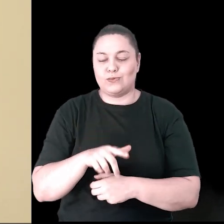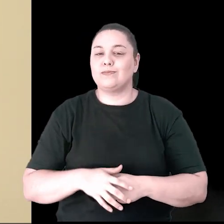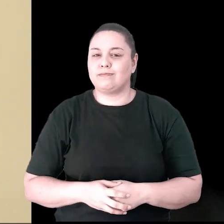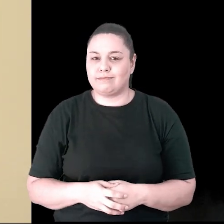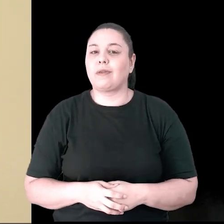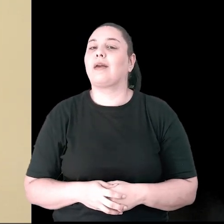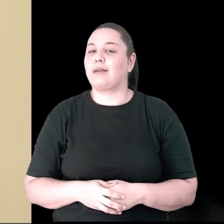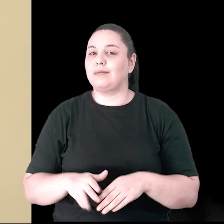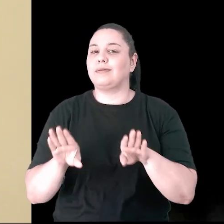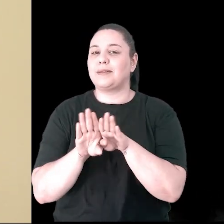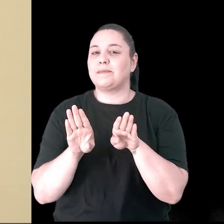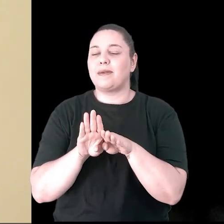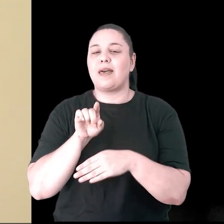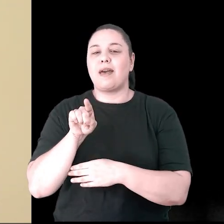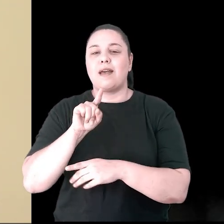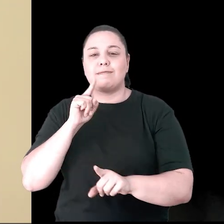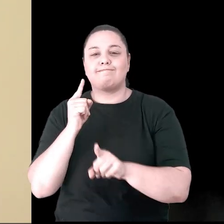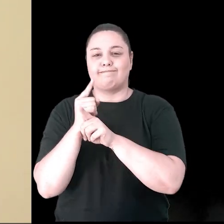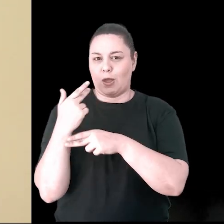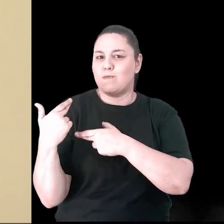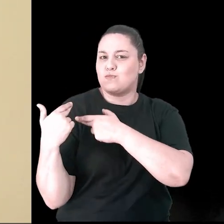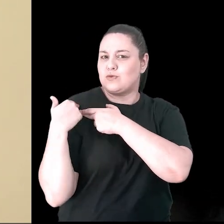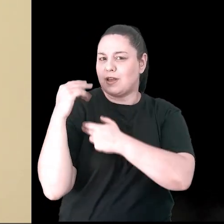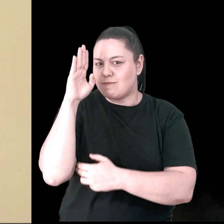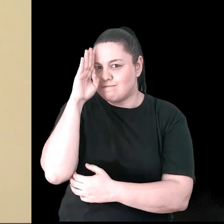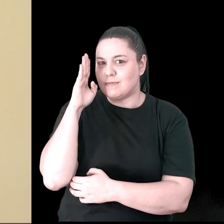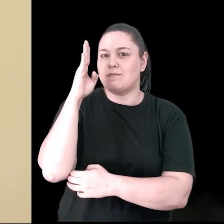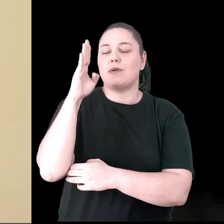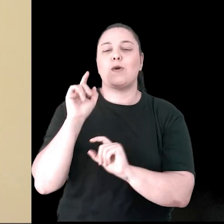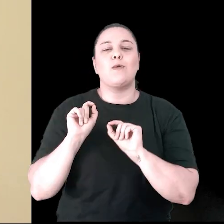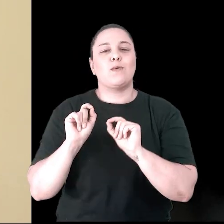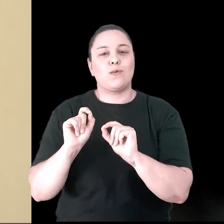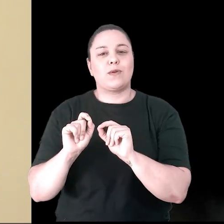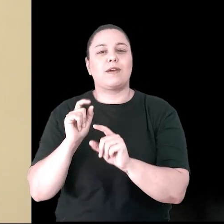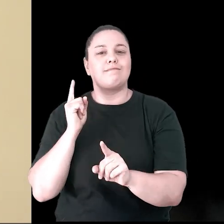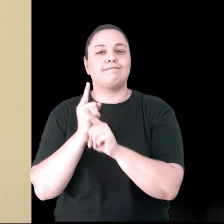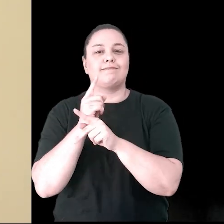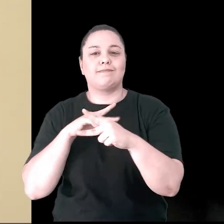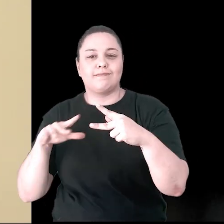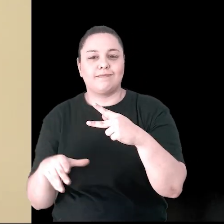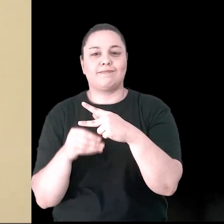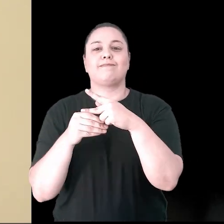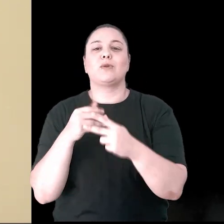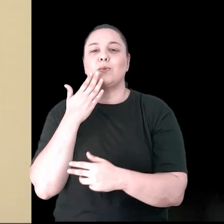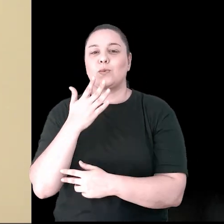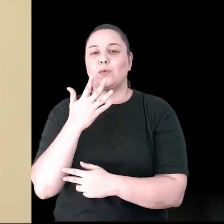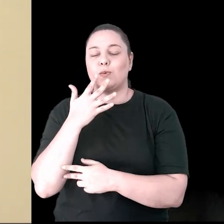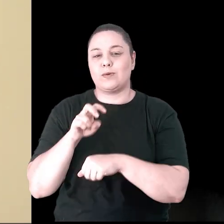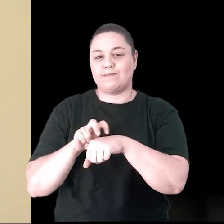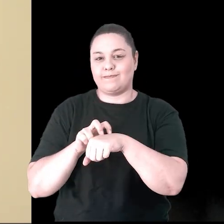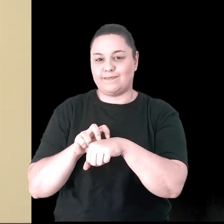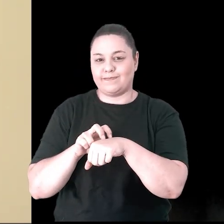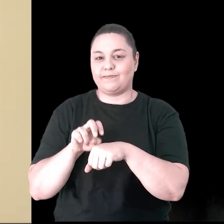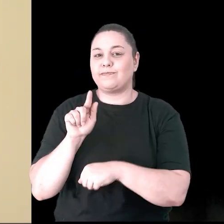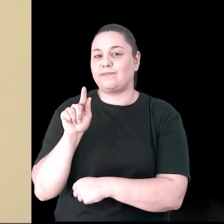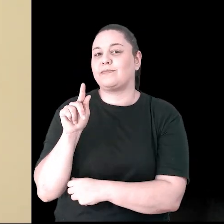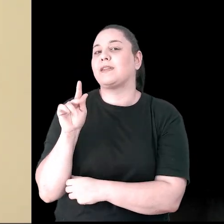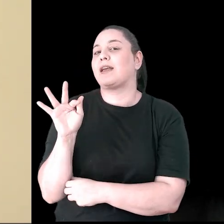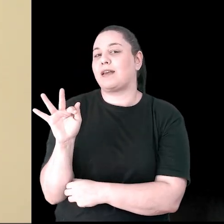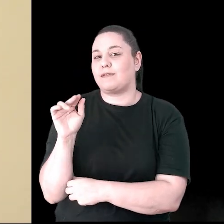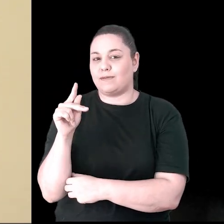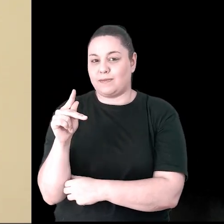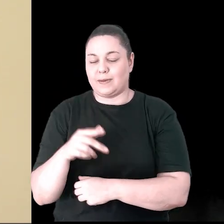azul aequorina. E também foi um dos responsáveis pela descoberta da proteína fluorescente verde,